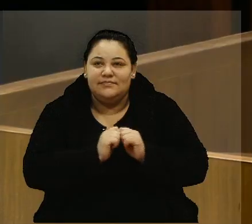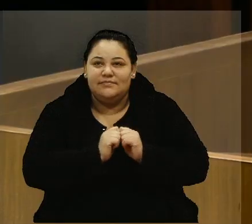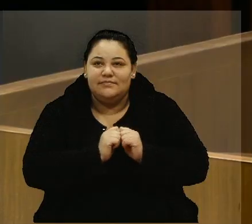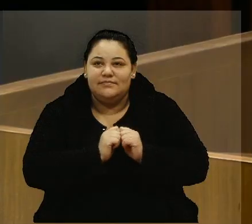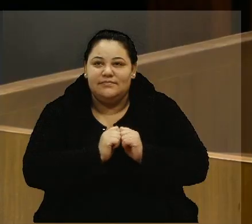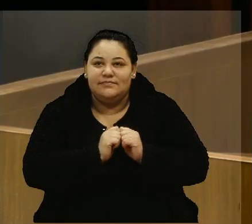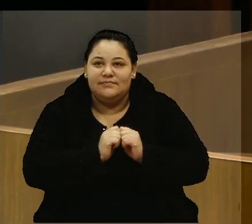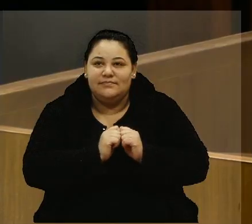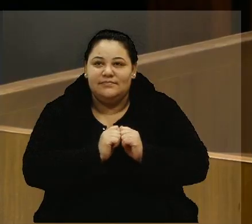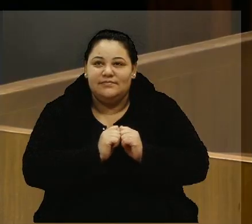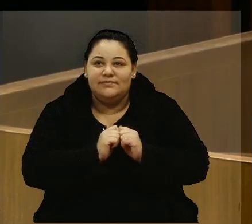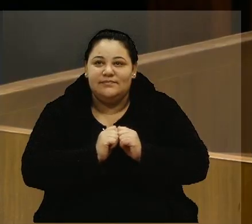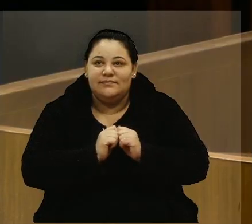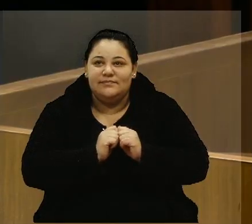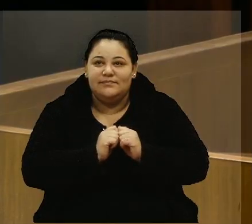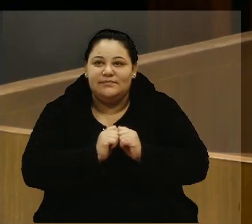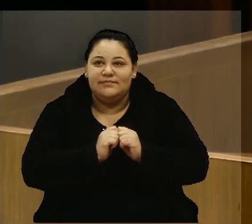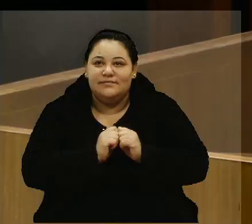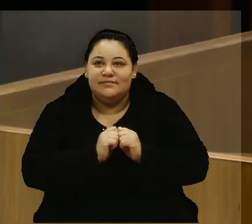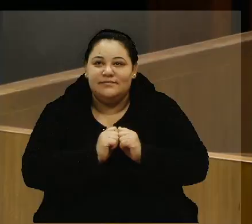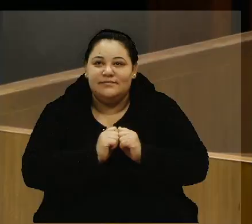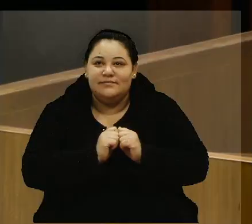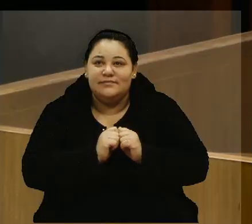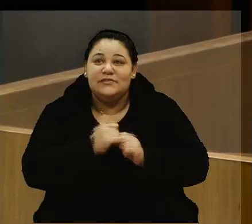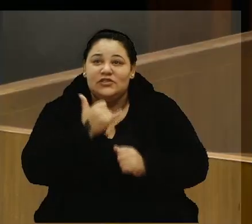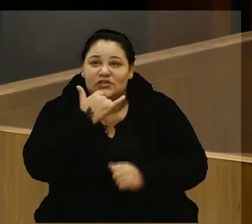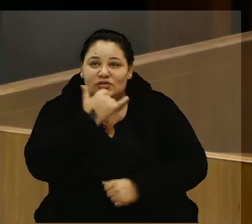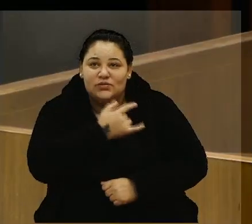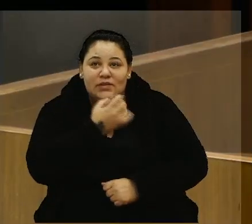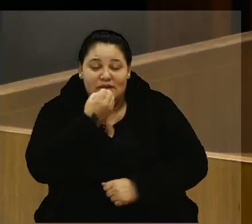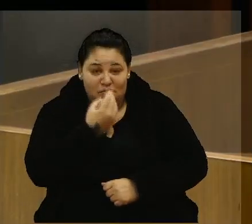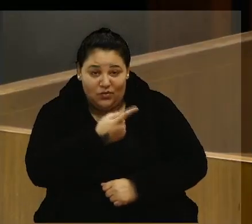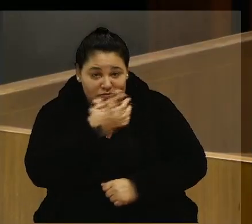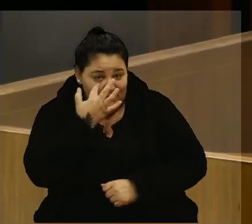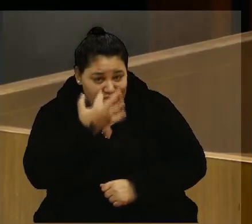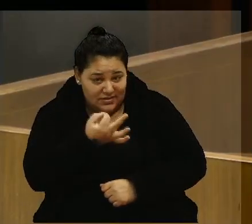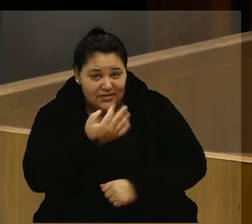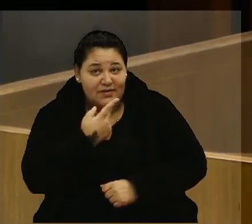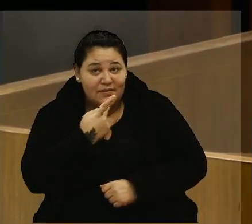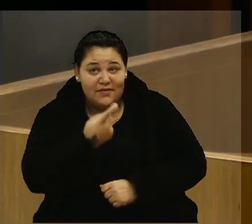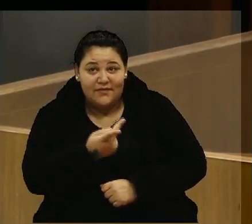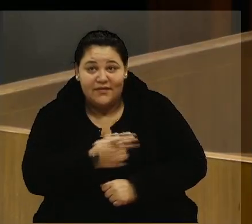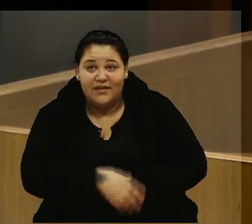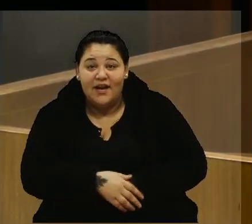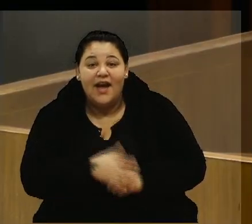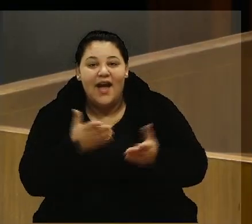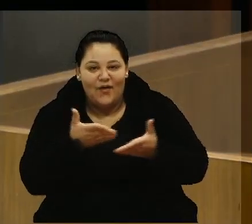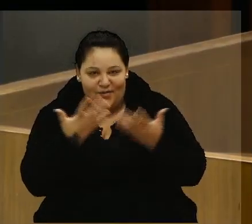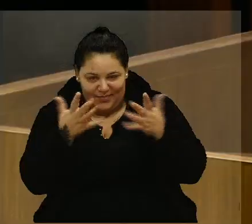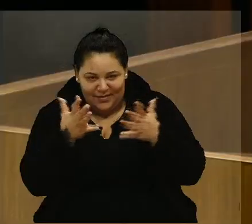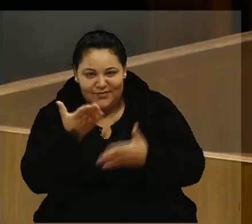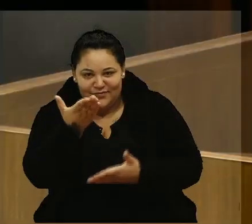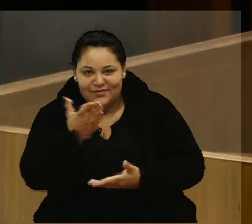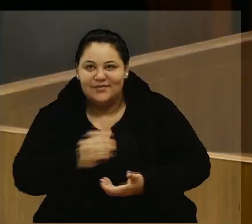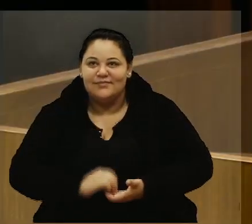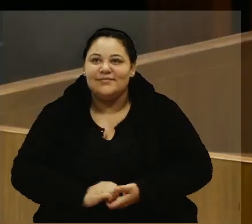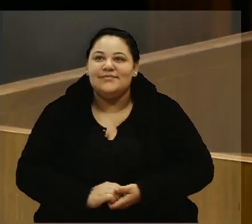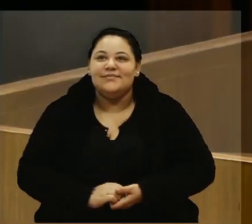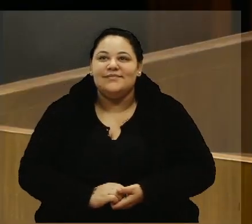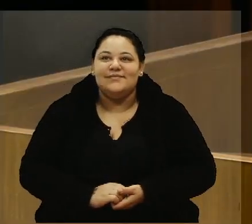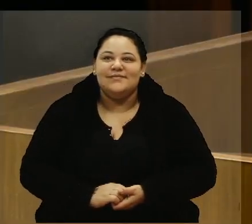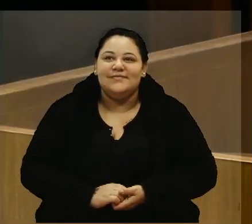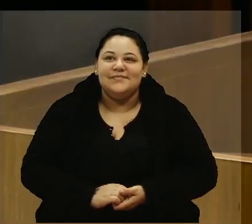em cima, desculpa, vereador Ramon, que bom que o senhor estava atento à minha fala. Obrigado. Agora, parabenizo o senhor.